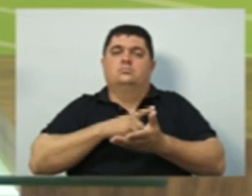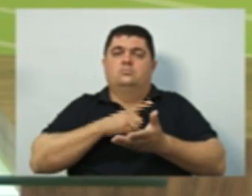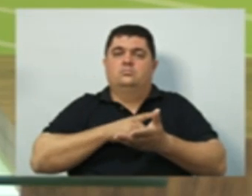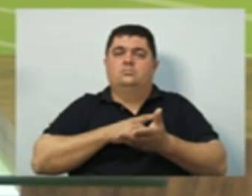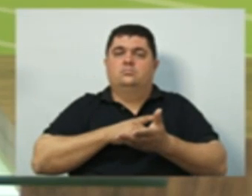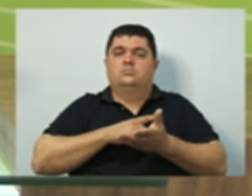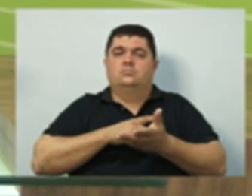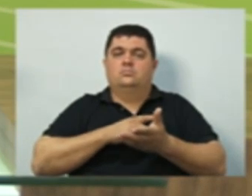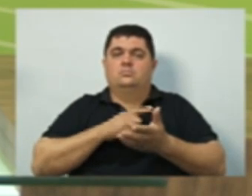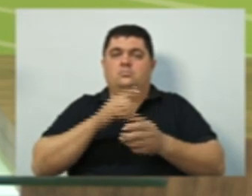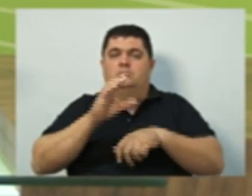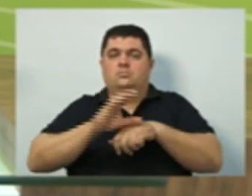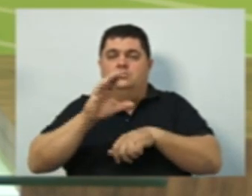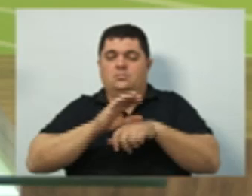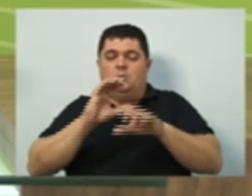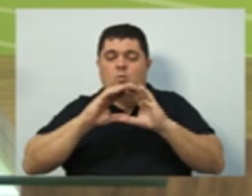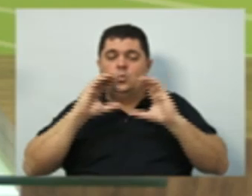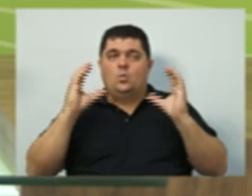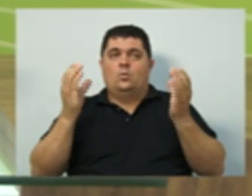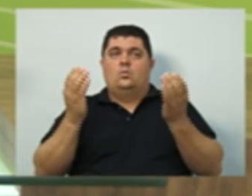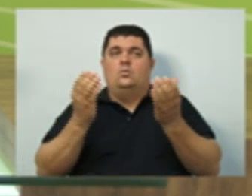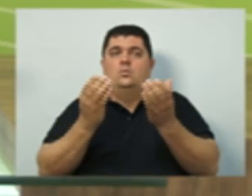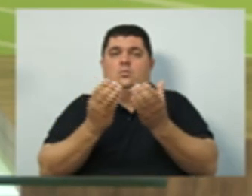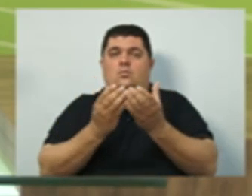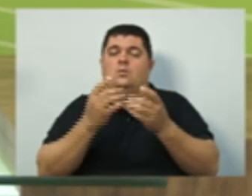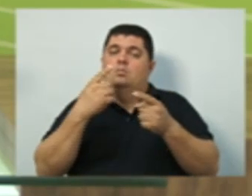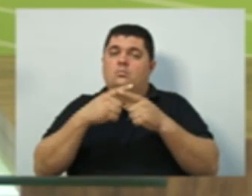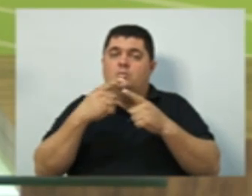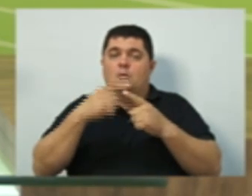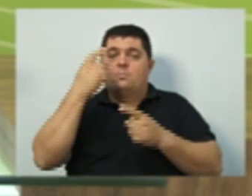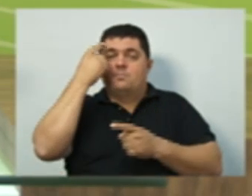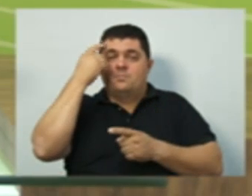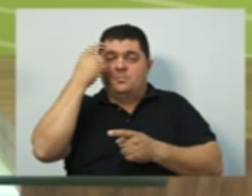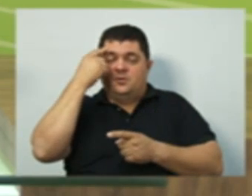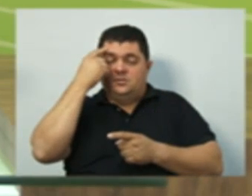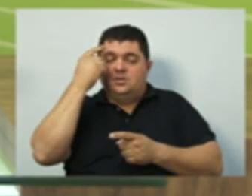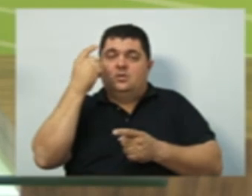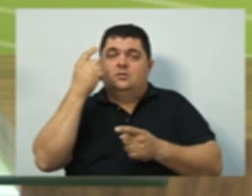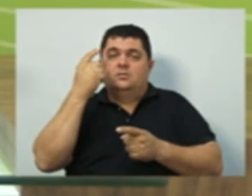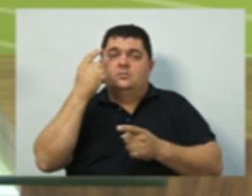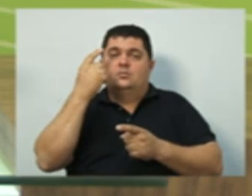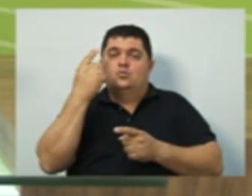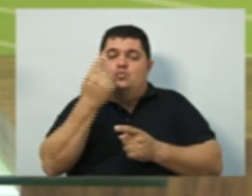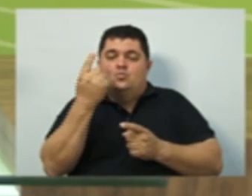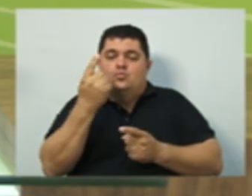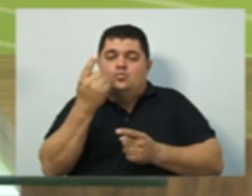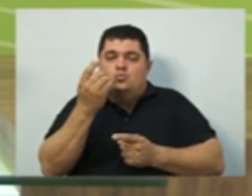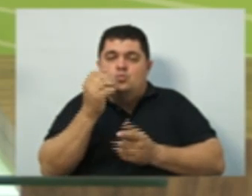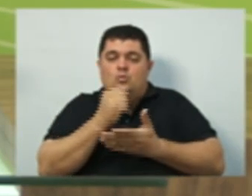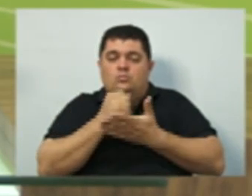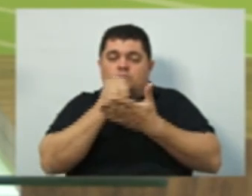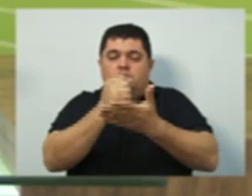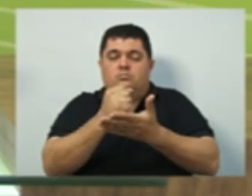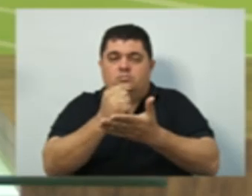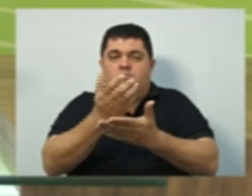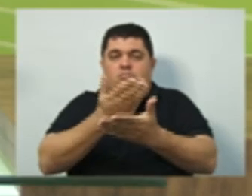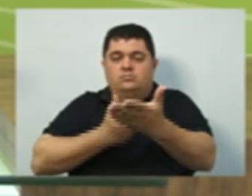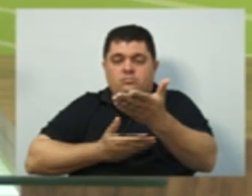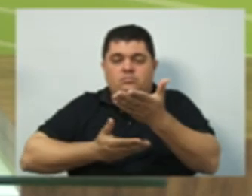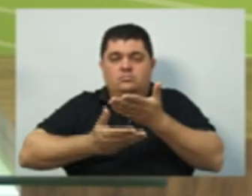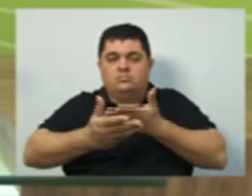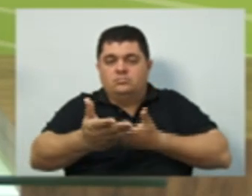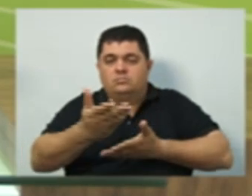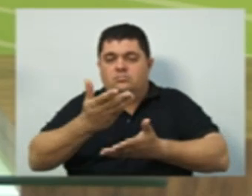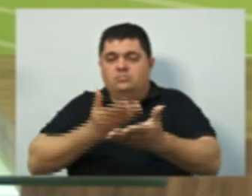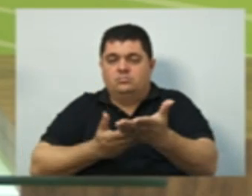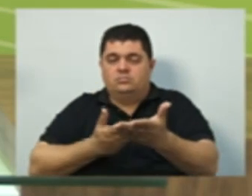estão fazendo um curso de cooperativismo para justamente pensar nessa questão de um ajudar o outro, né? Uma ajuda mútua. Então